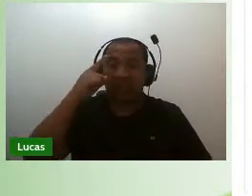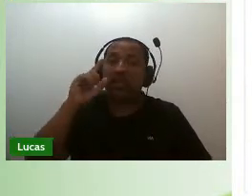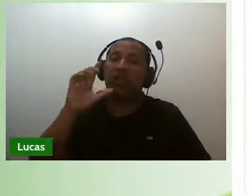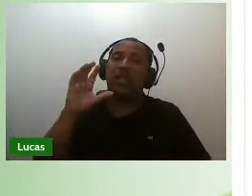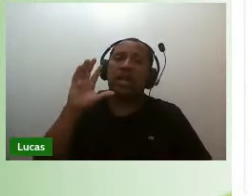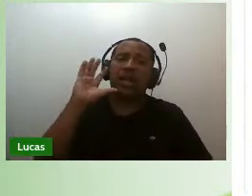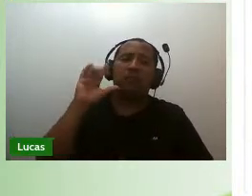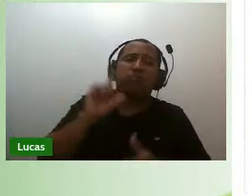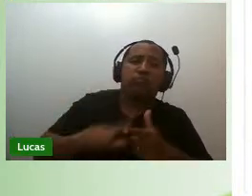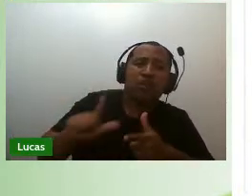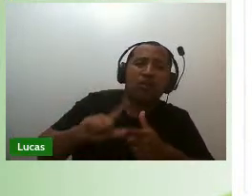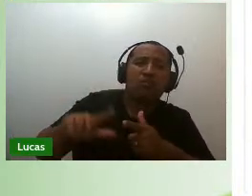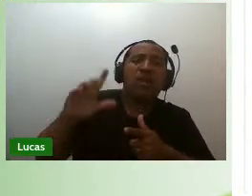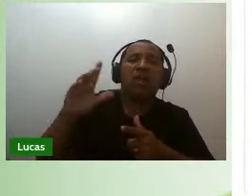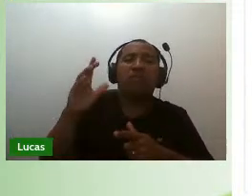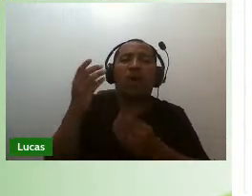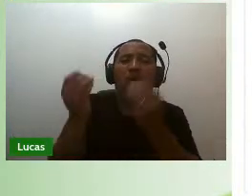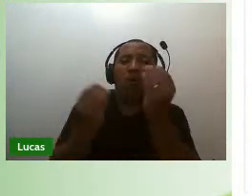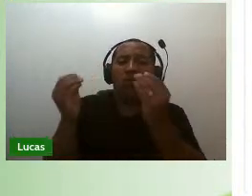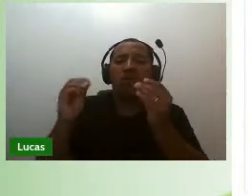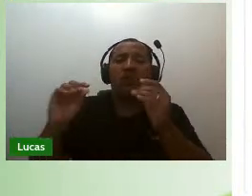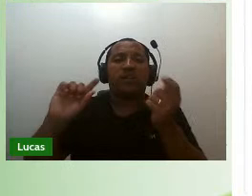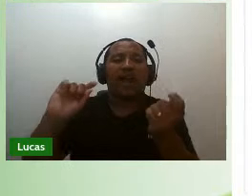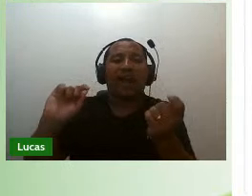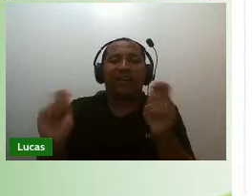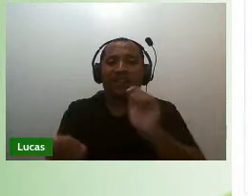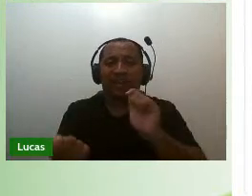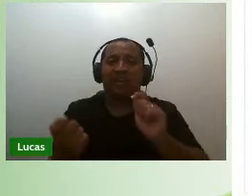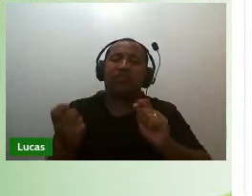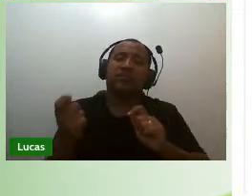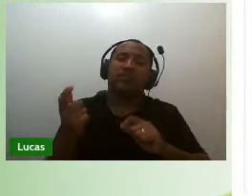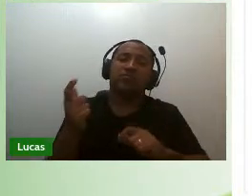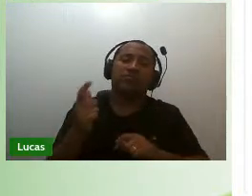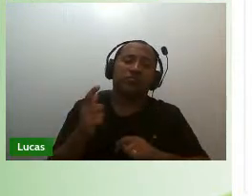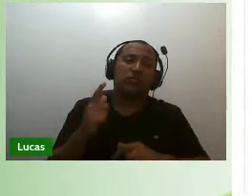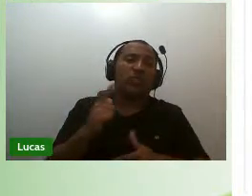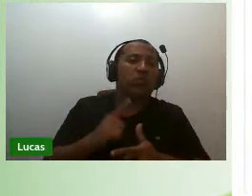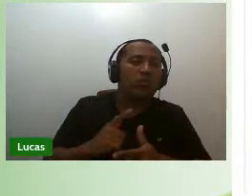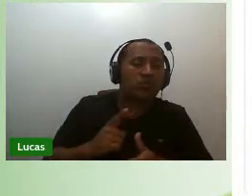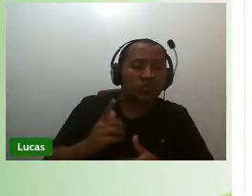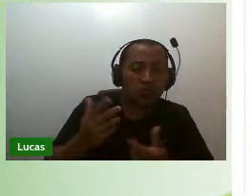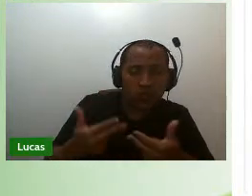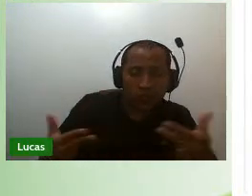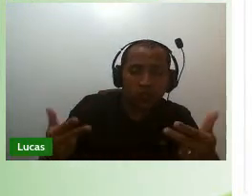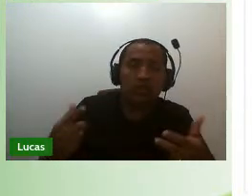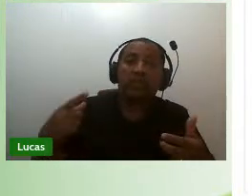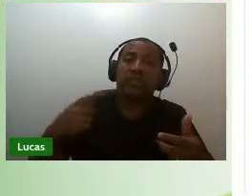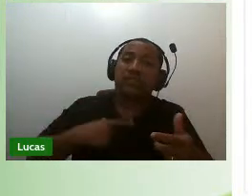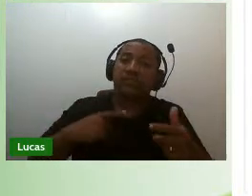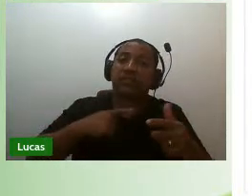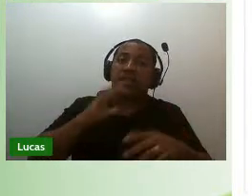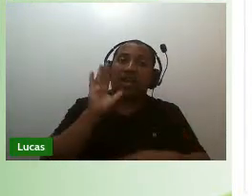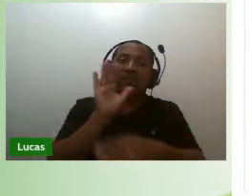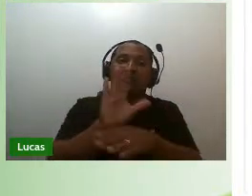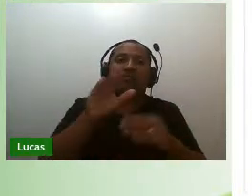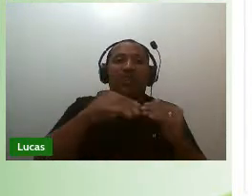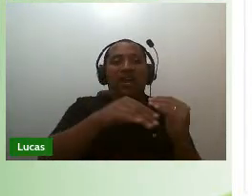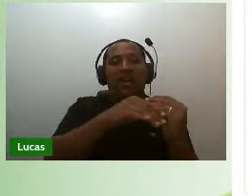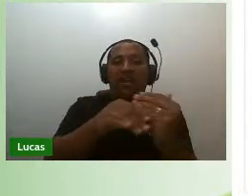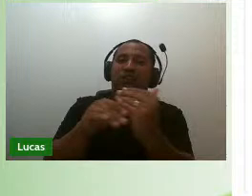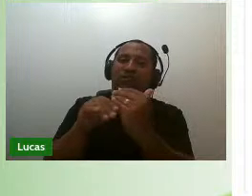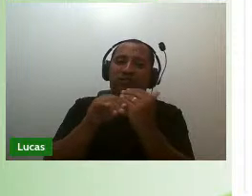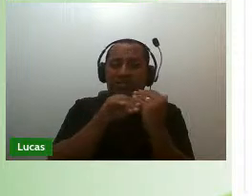que sejam adaptadas, soluções que promovam equidade, né,